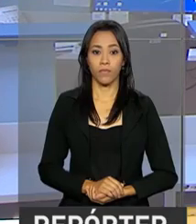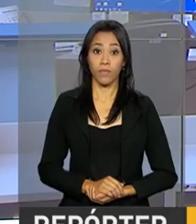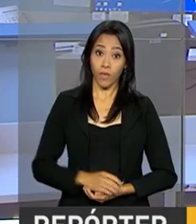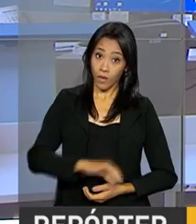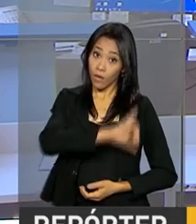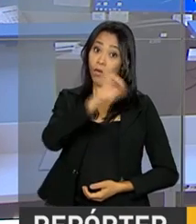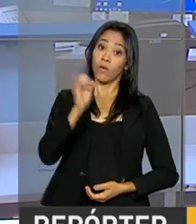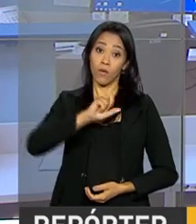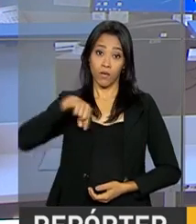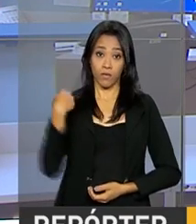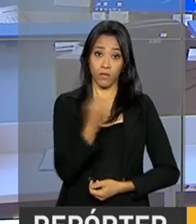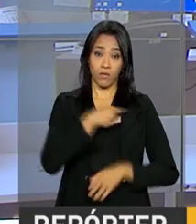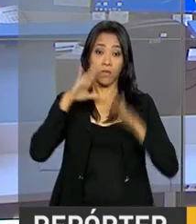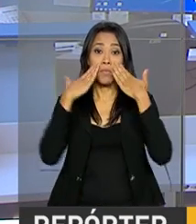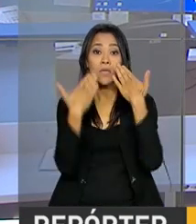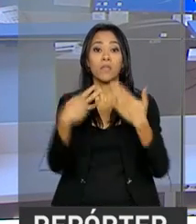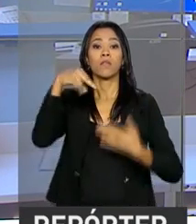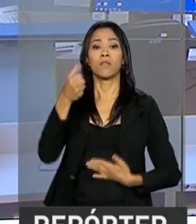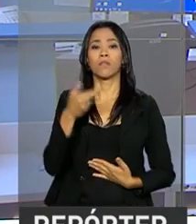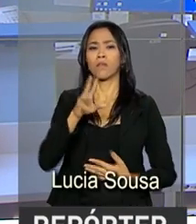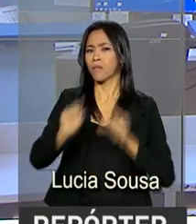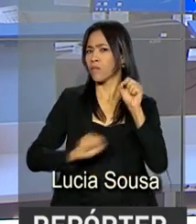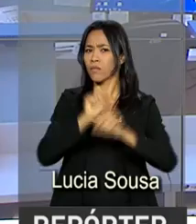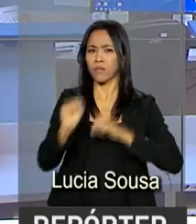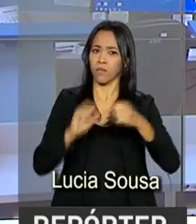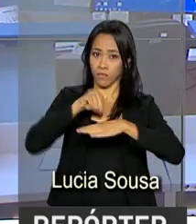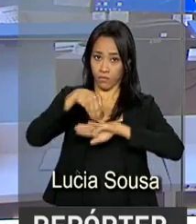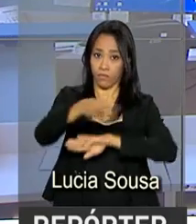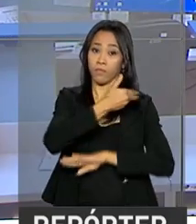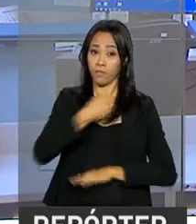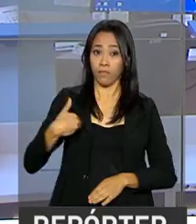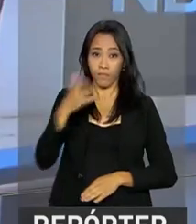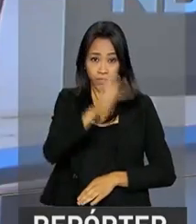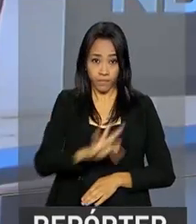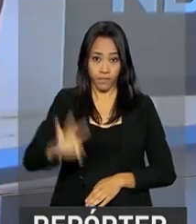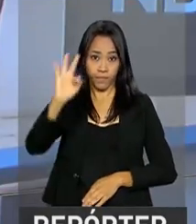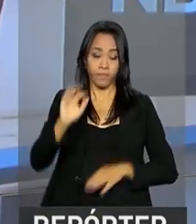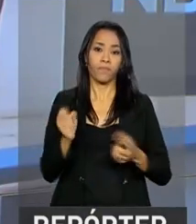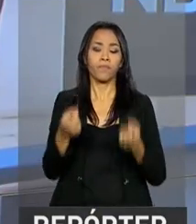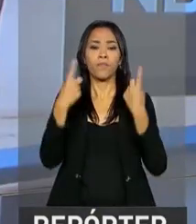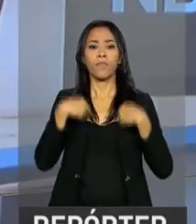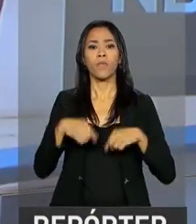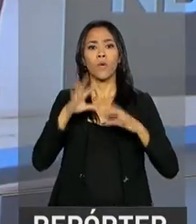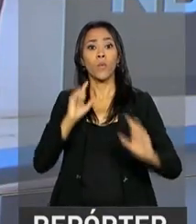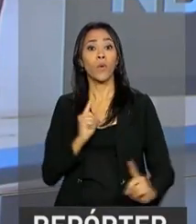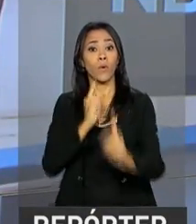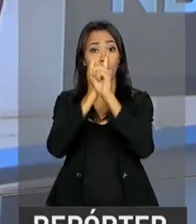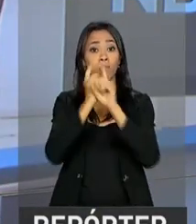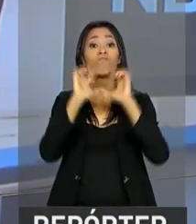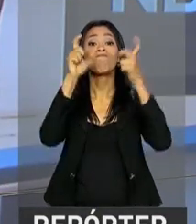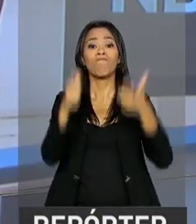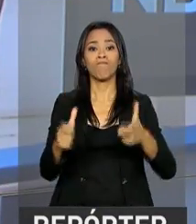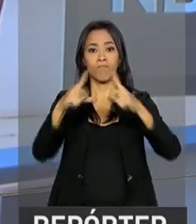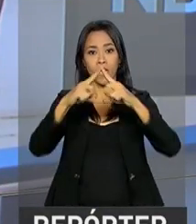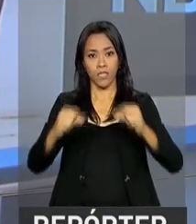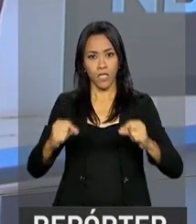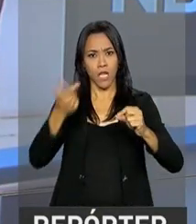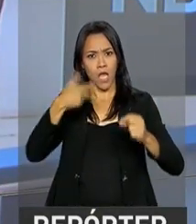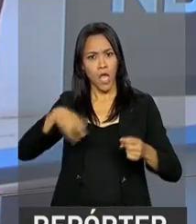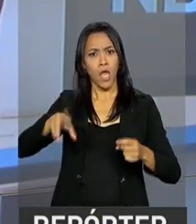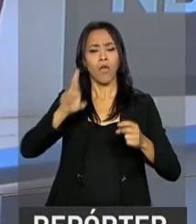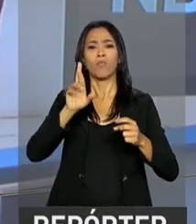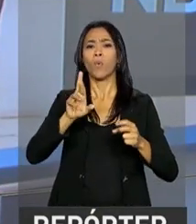Olá estamos de volta com reporter NBR e as notícias do governo federal o encontro em Brasília reunir gestores